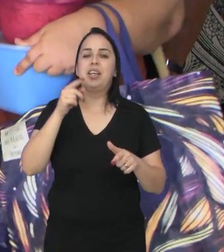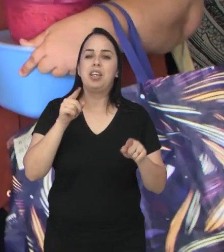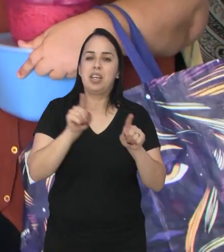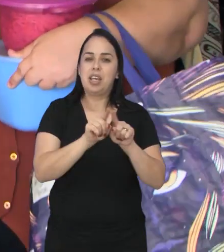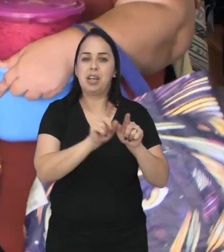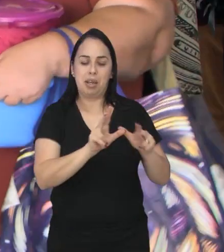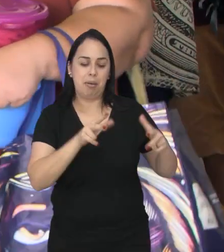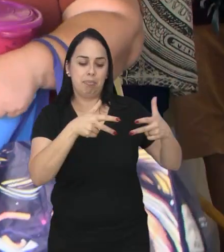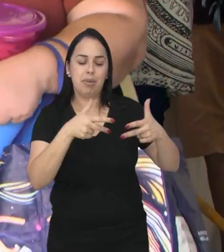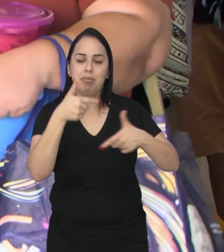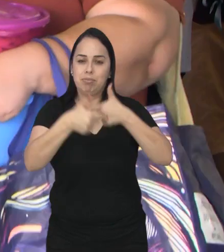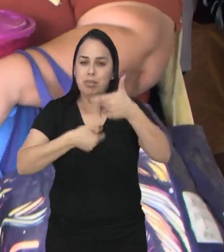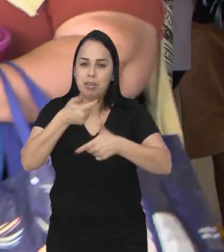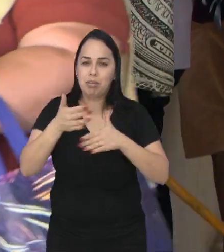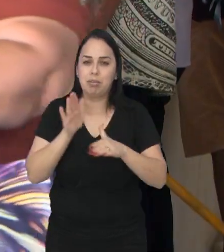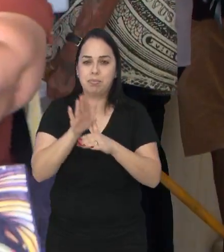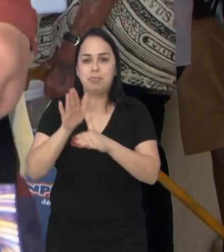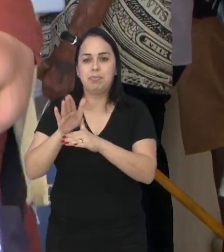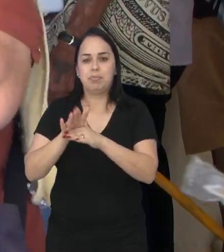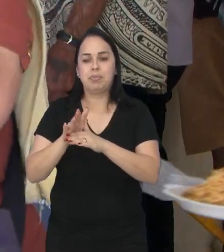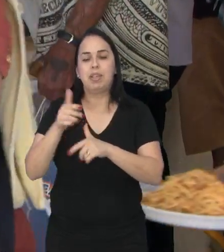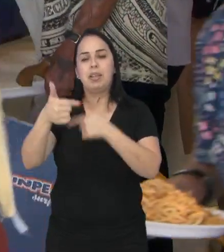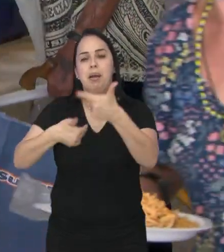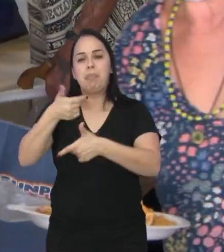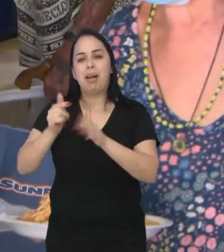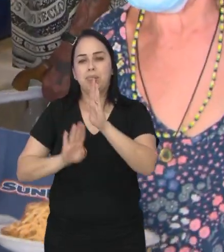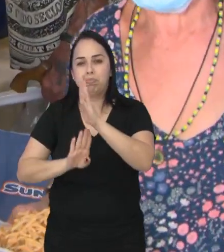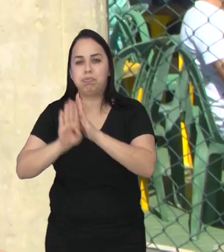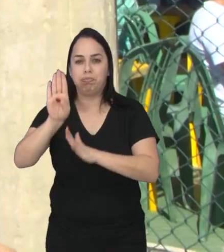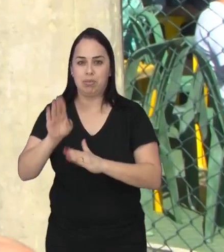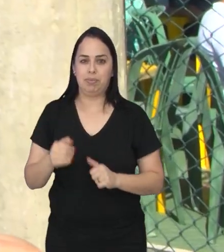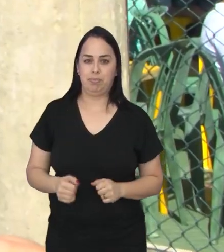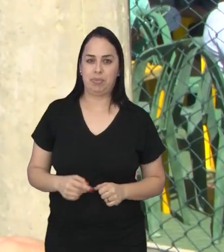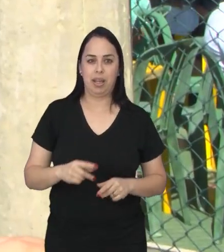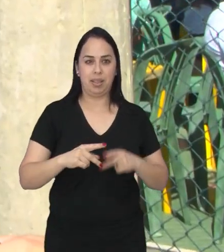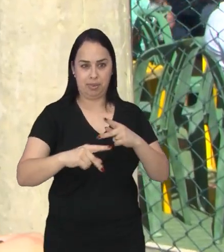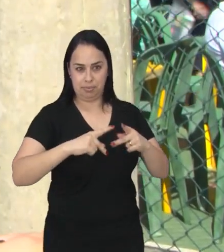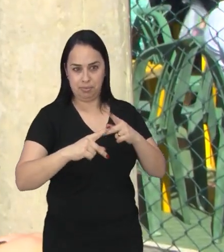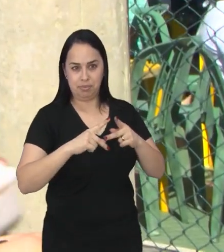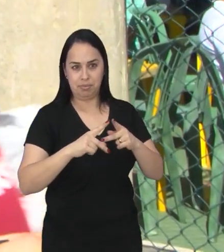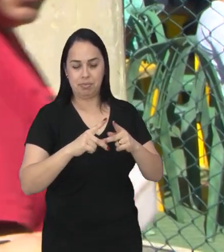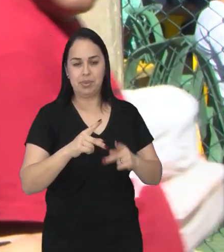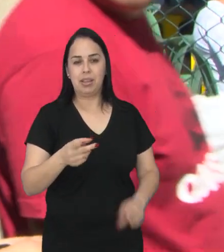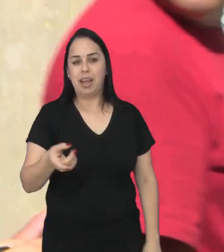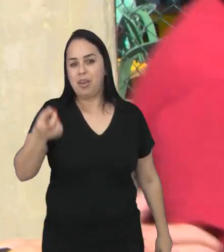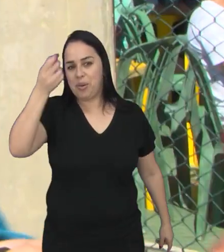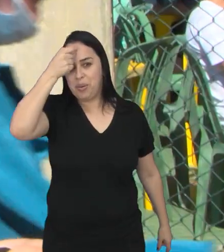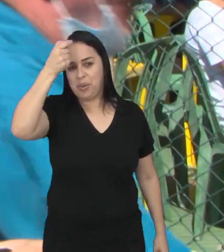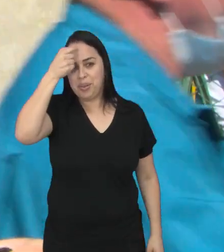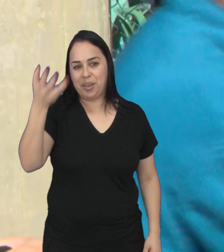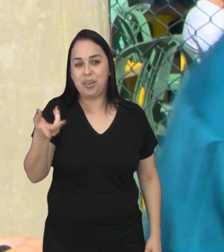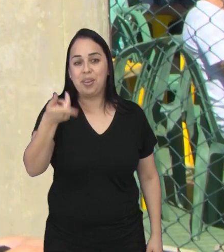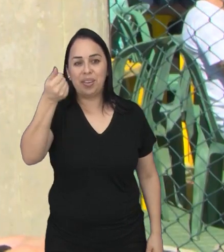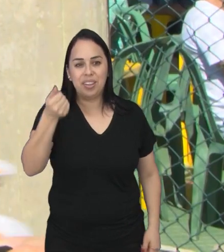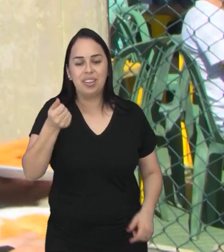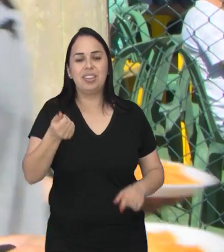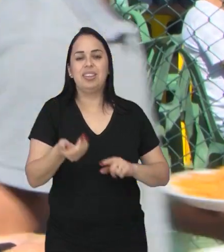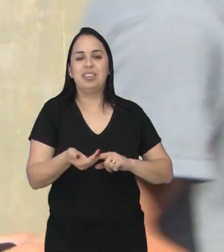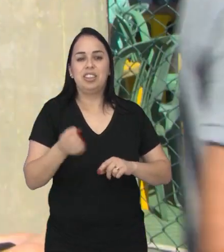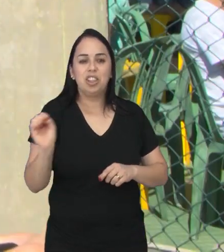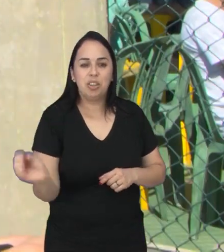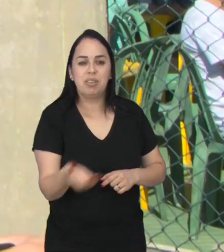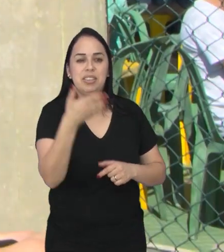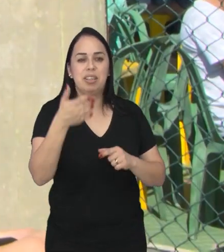continue trabalhando para gerar mais empregos na cidade São José dos Campos é uma cidade que tem a vocação né